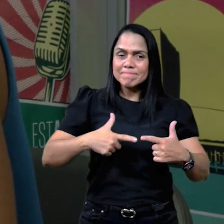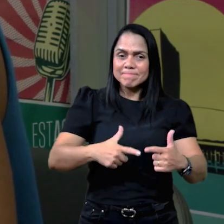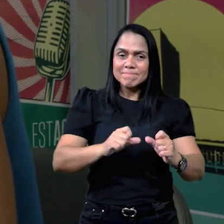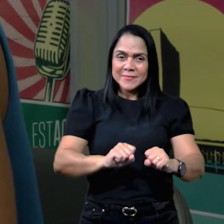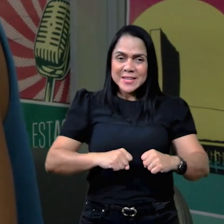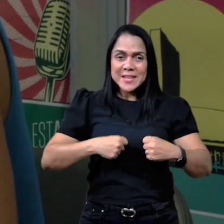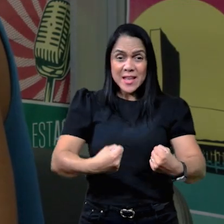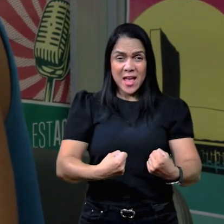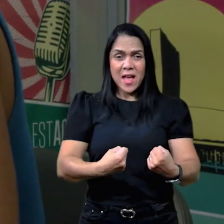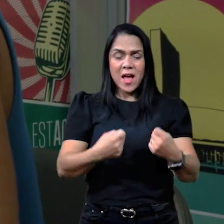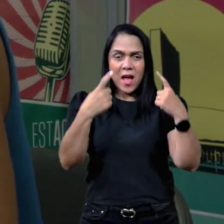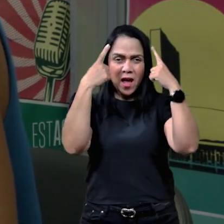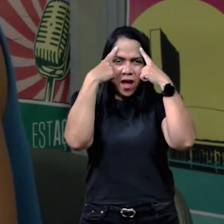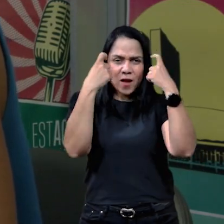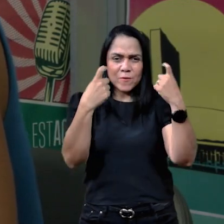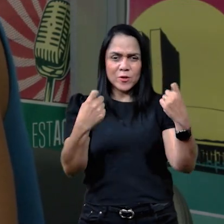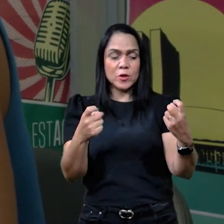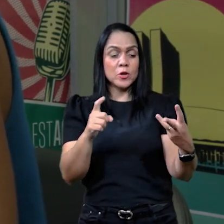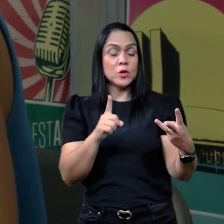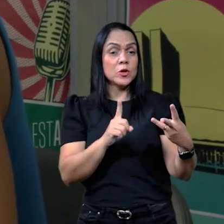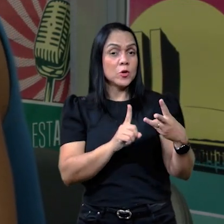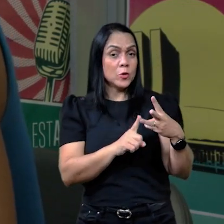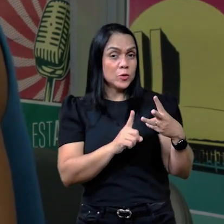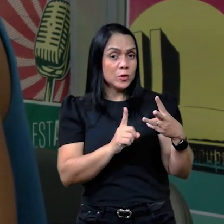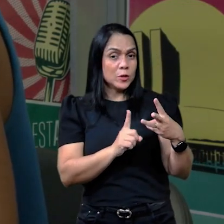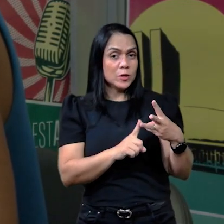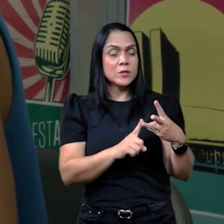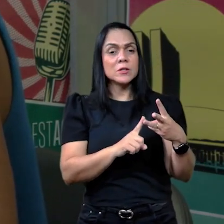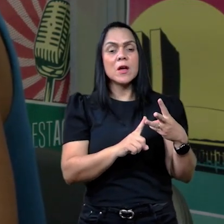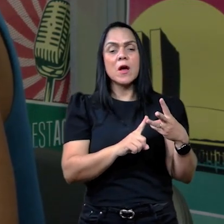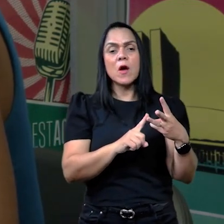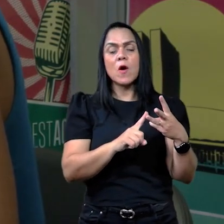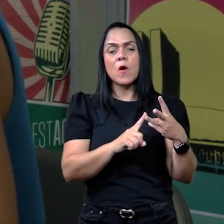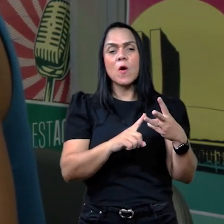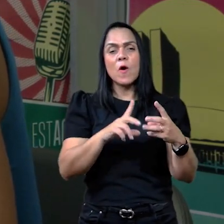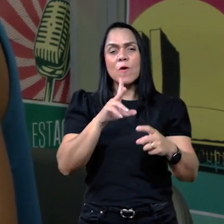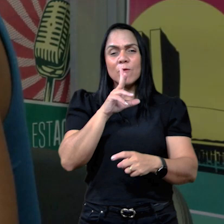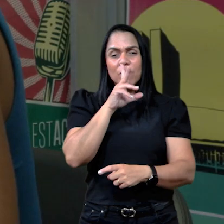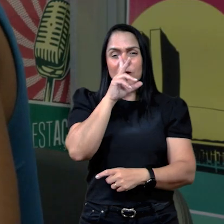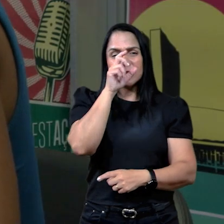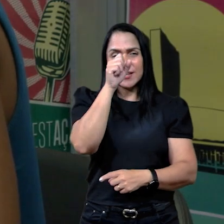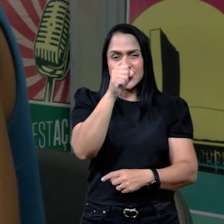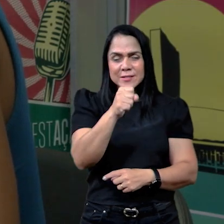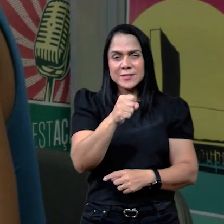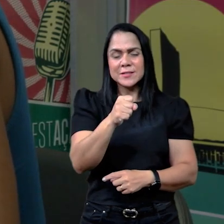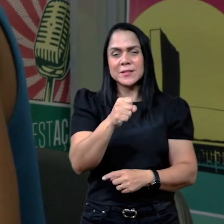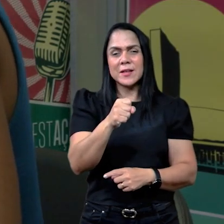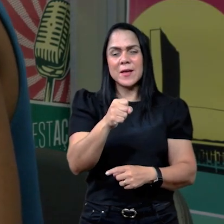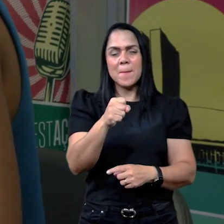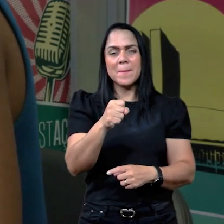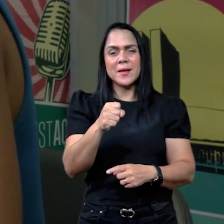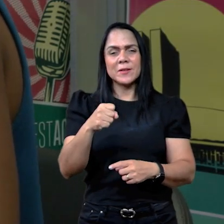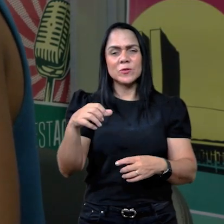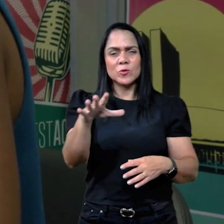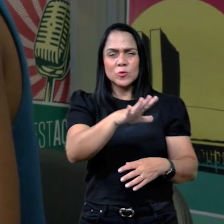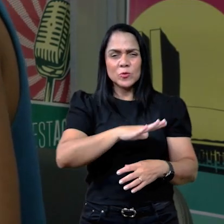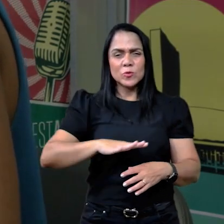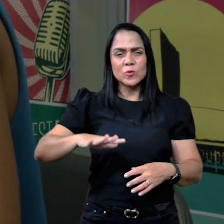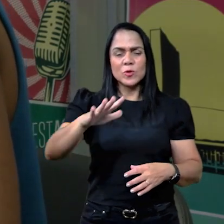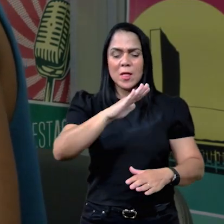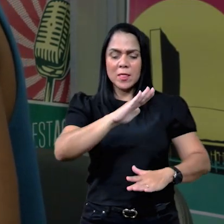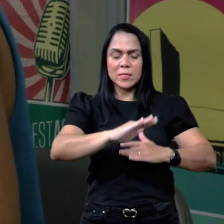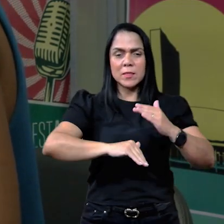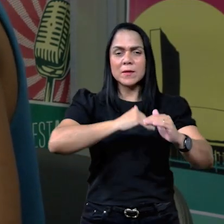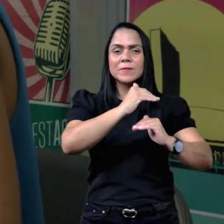essa violência. E, por fim, o terceiro eixo é o fortalecimento territorial e a inclusão produtiva, né? Visando o apoio